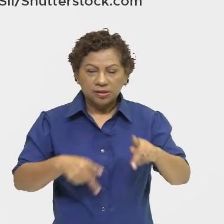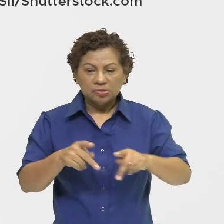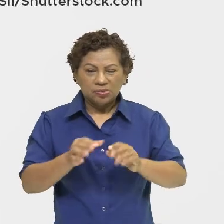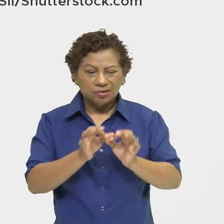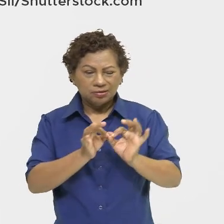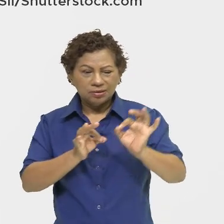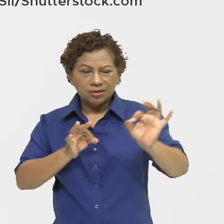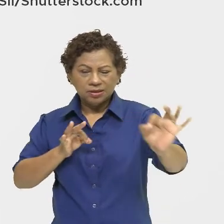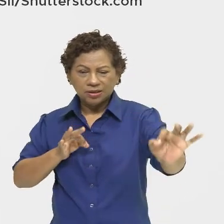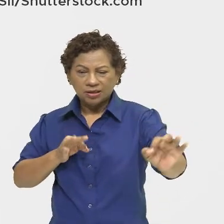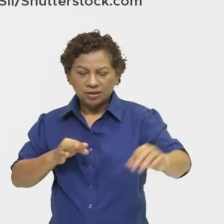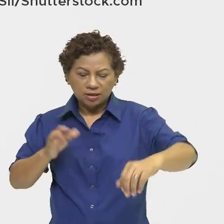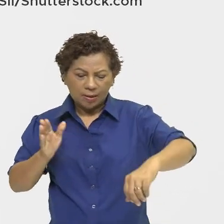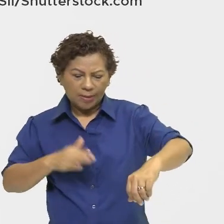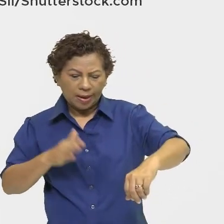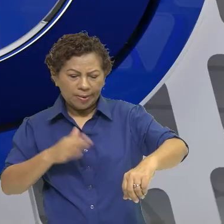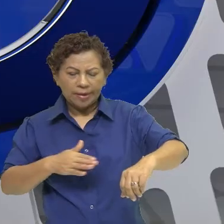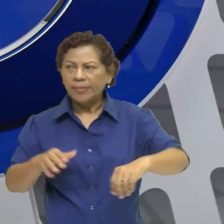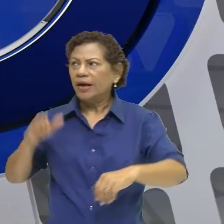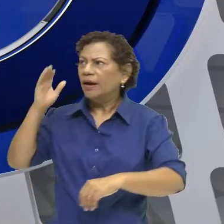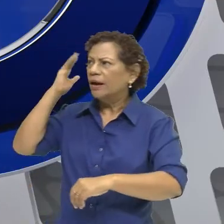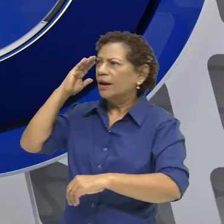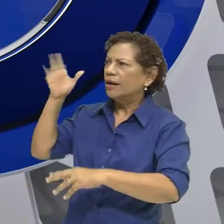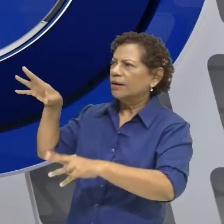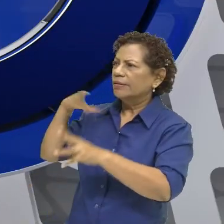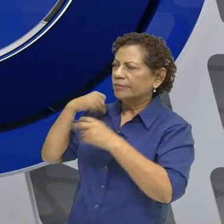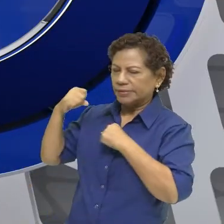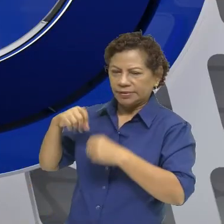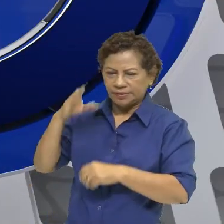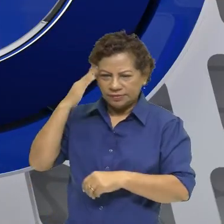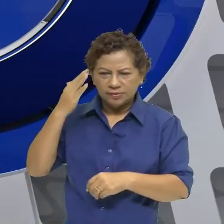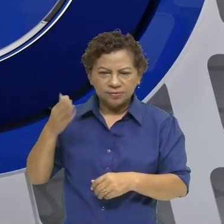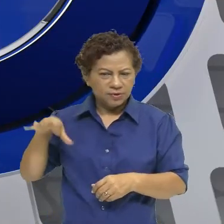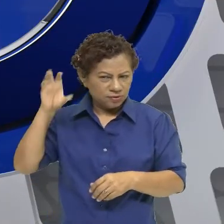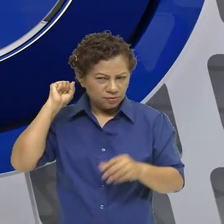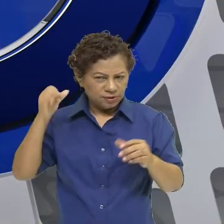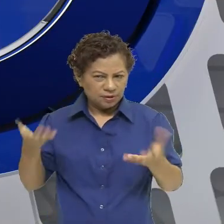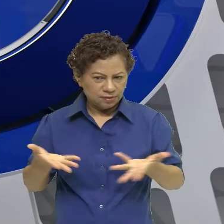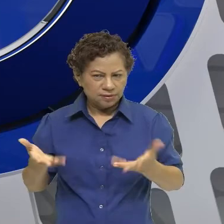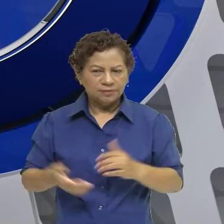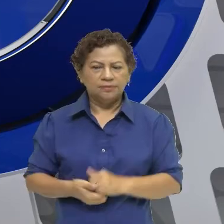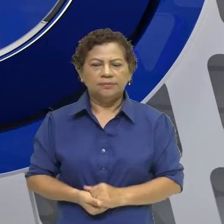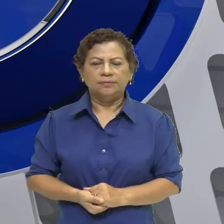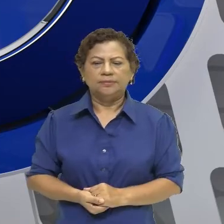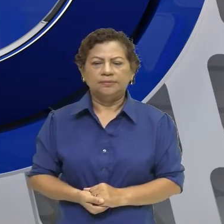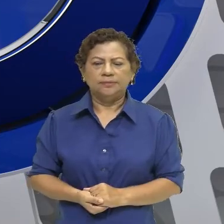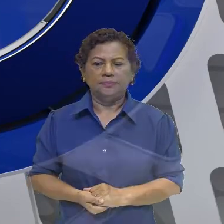sua forte potência sonora. Vamos escutar o som do tambor africano?